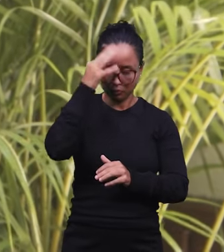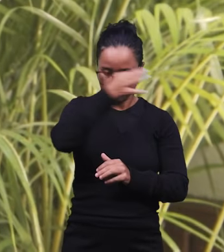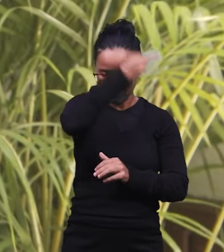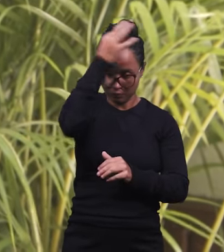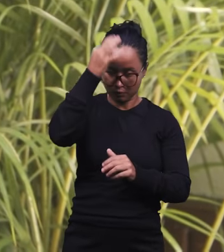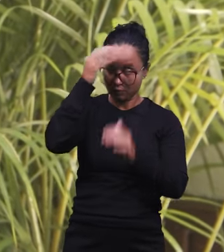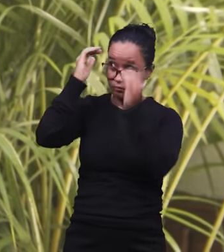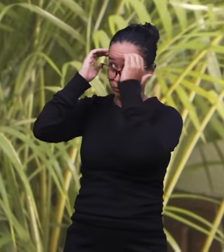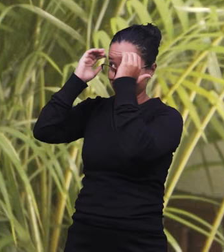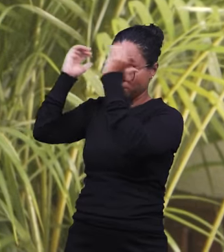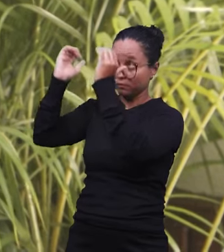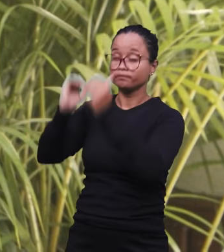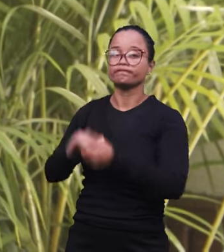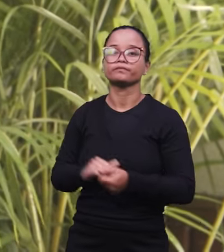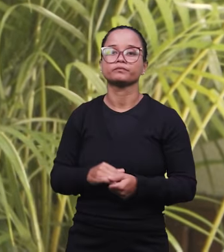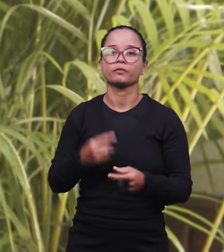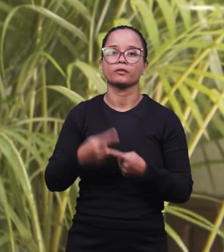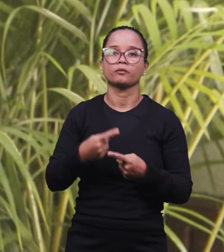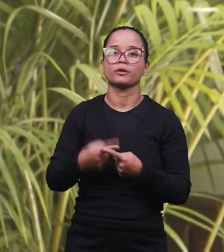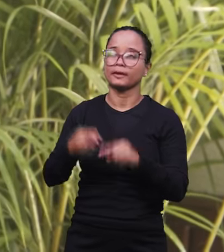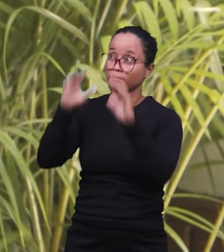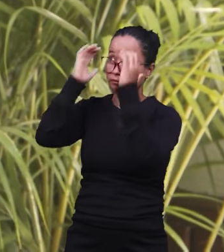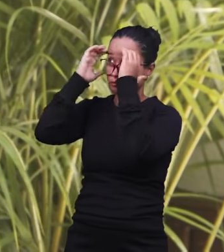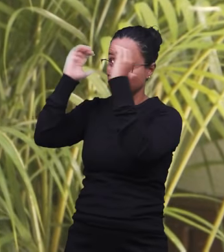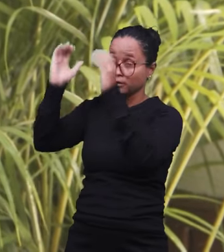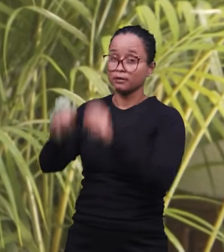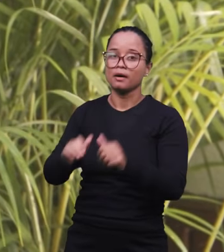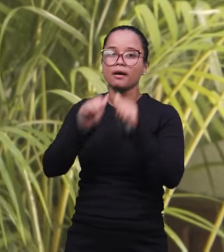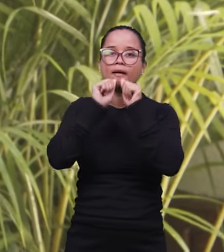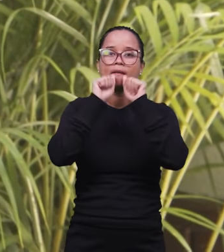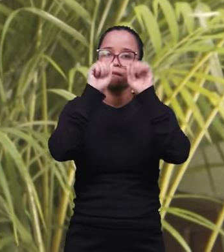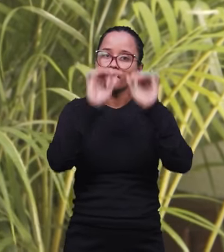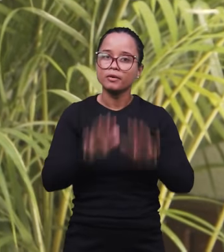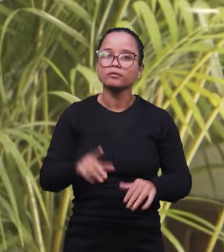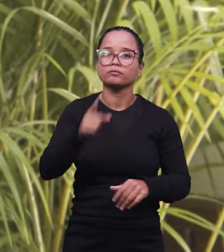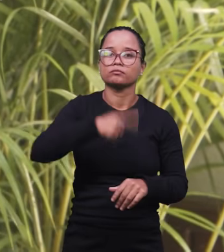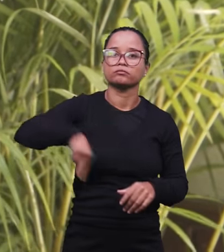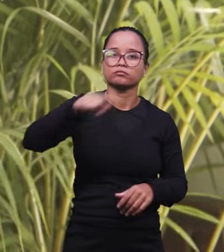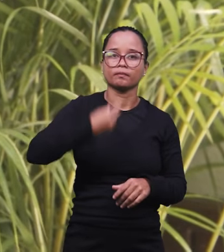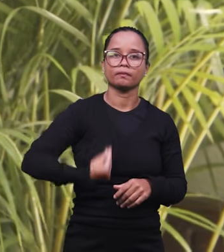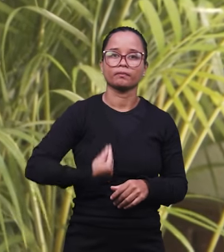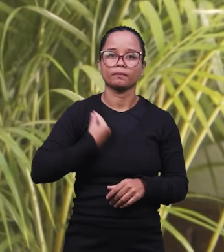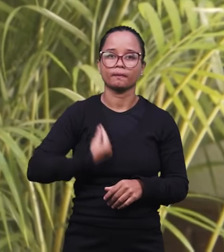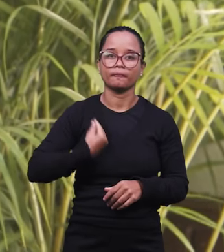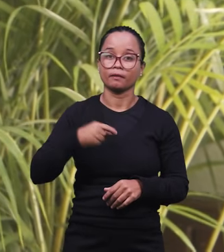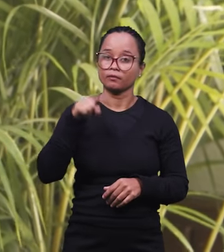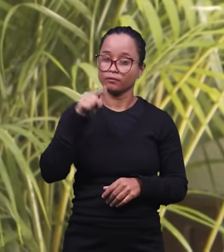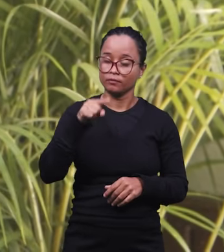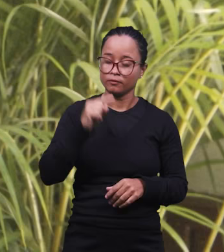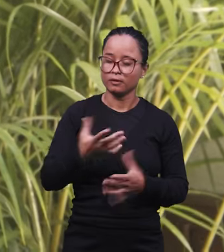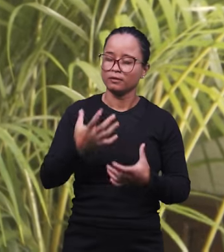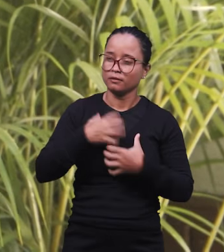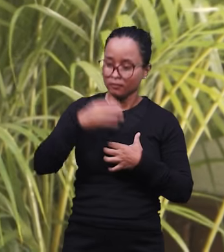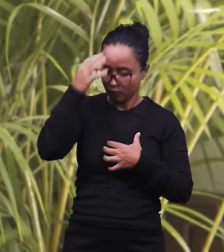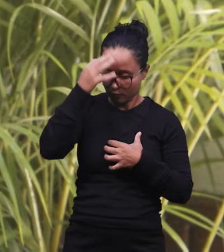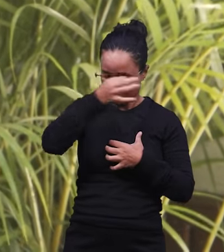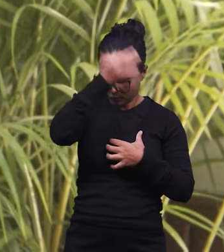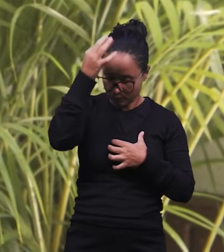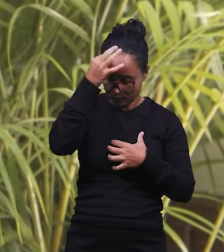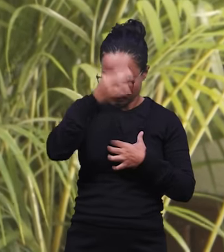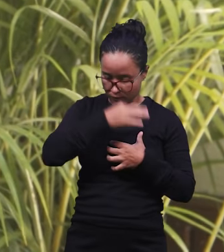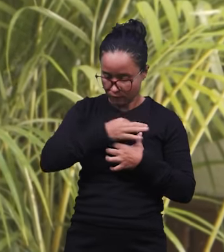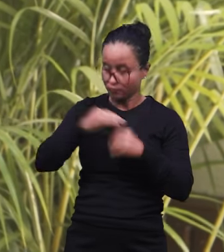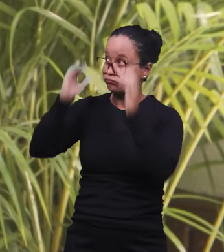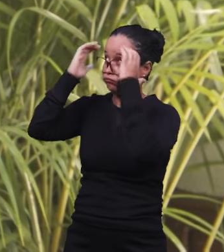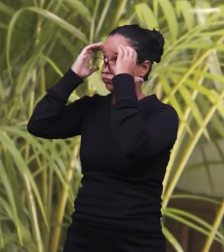na obediência, porque obedecer é exatamente a bênção para nós. Porque quando você ouve a voz do Espírito Santo,